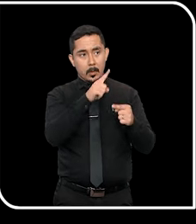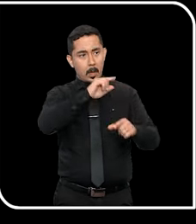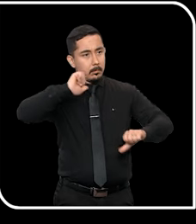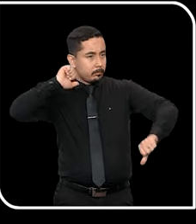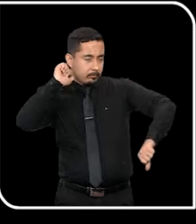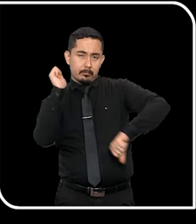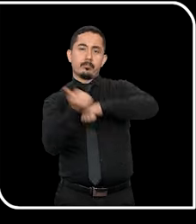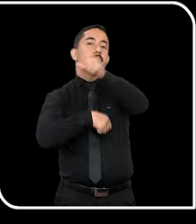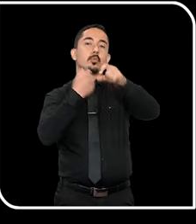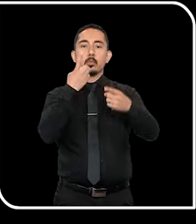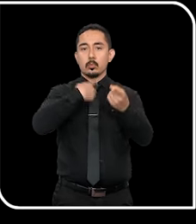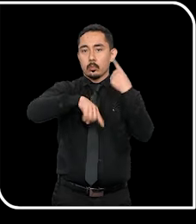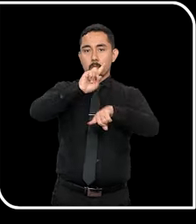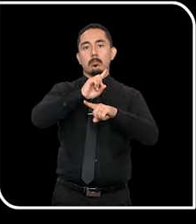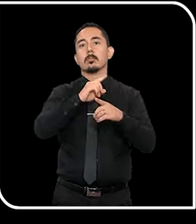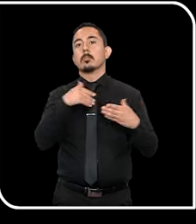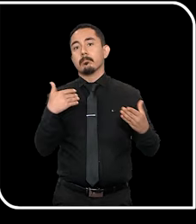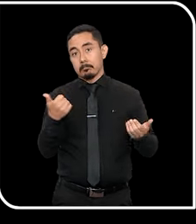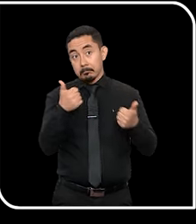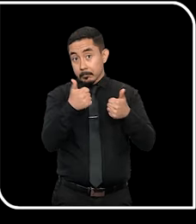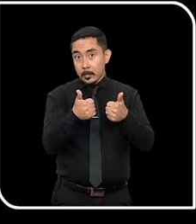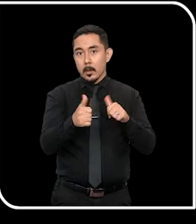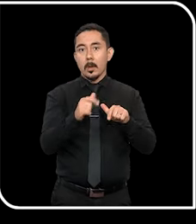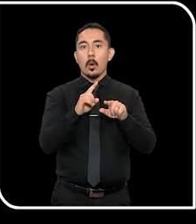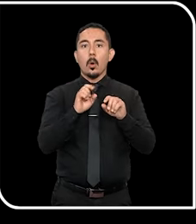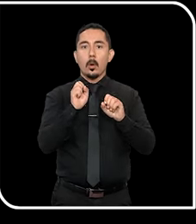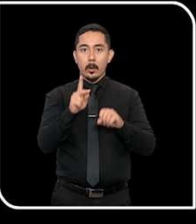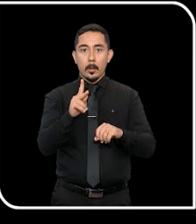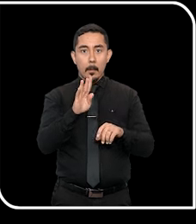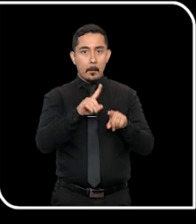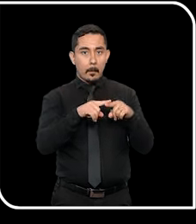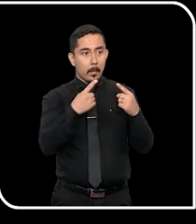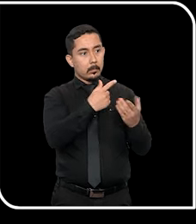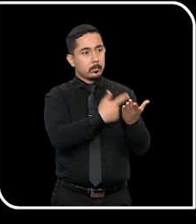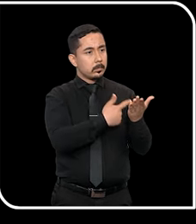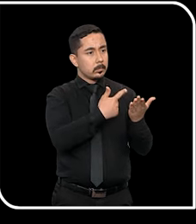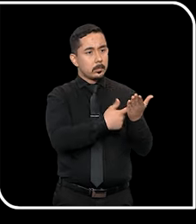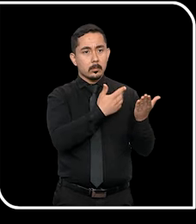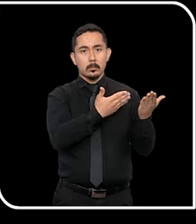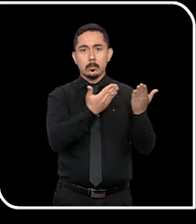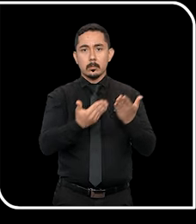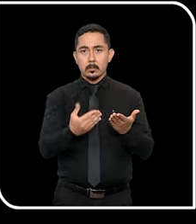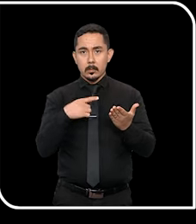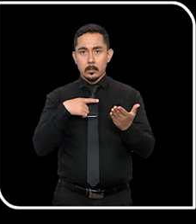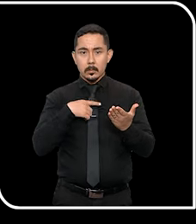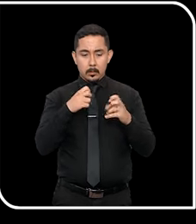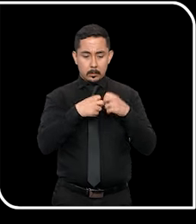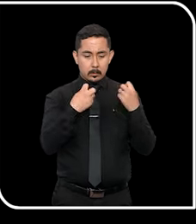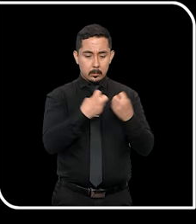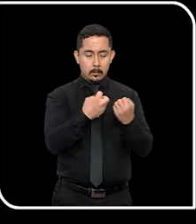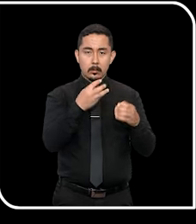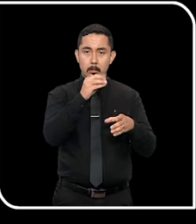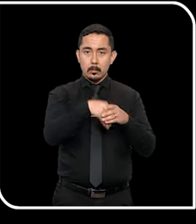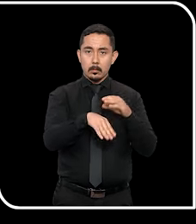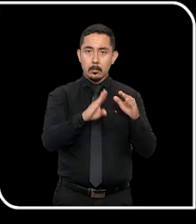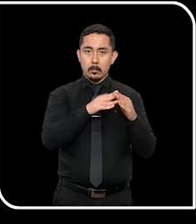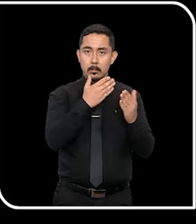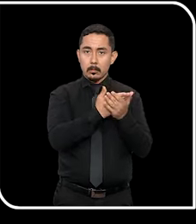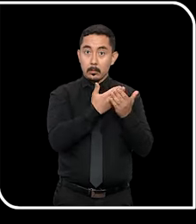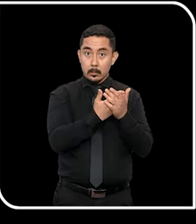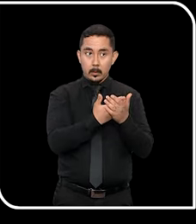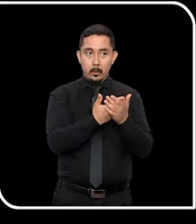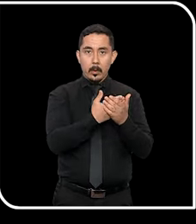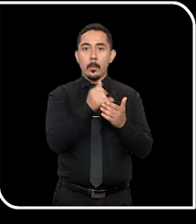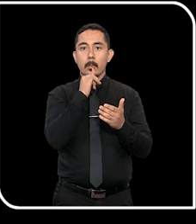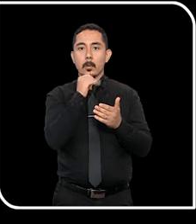gafanhoto eh e eu falei ok Este é o livro que vocês trouxeram não existe uma comissão por exemplo na eu moro no interior do